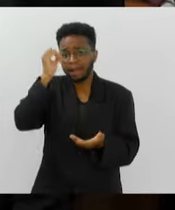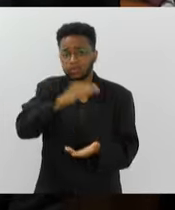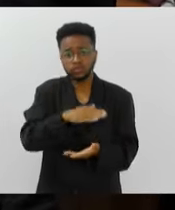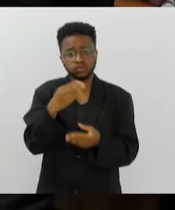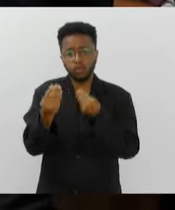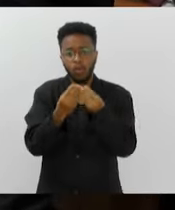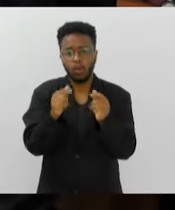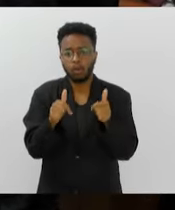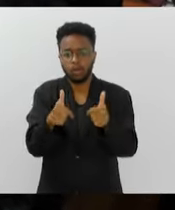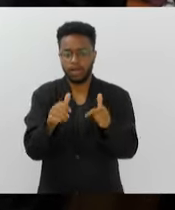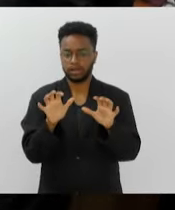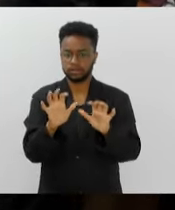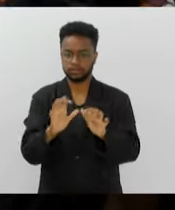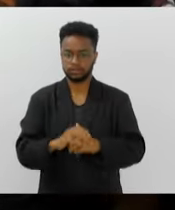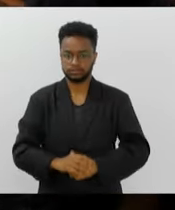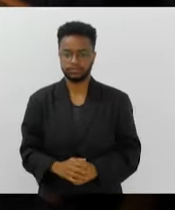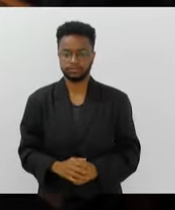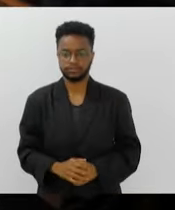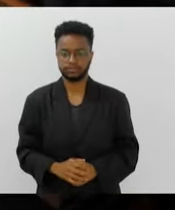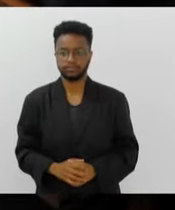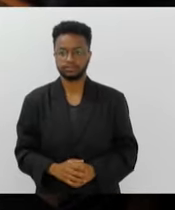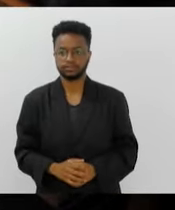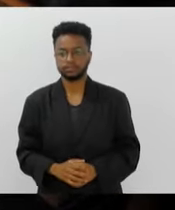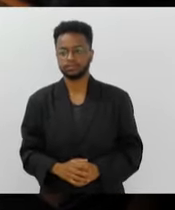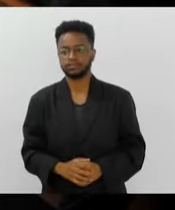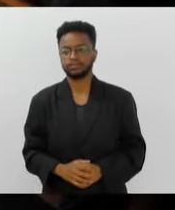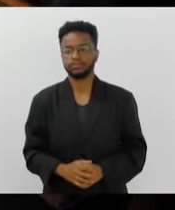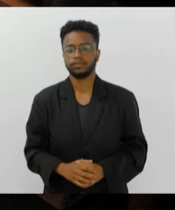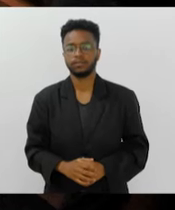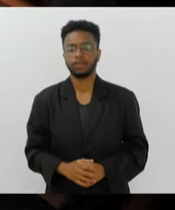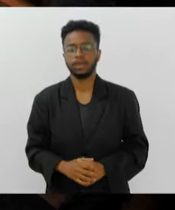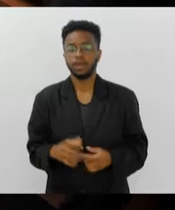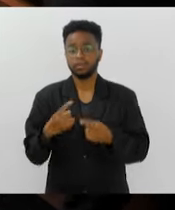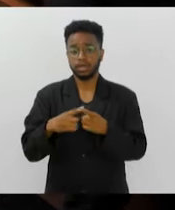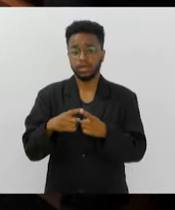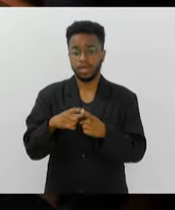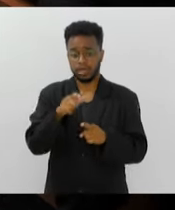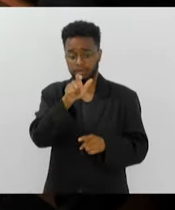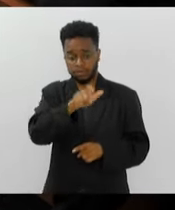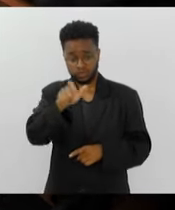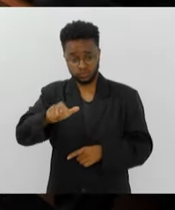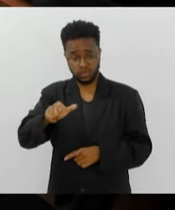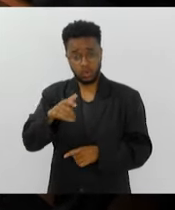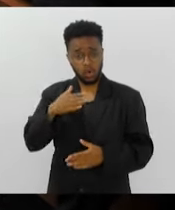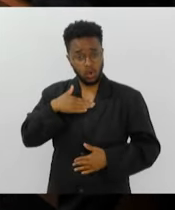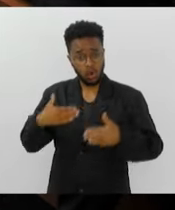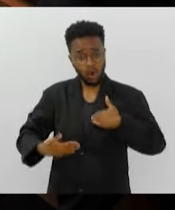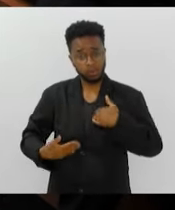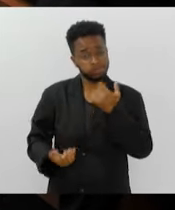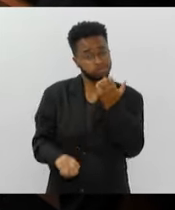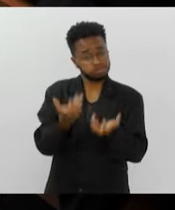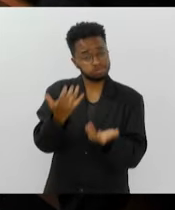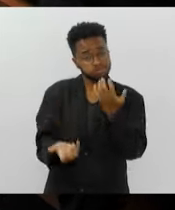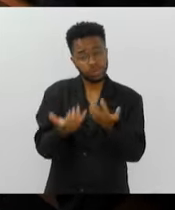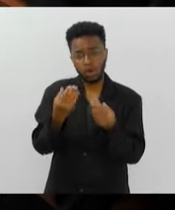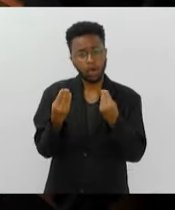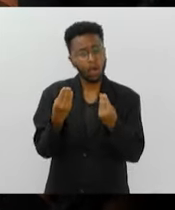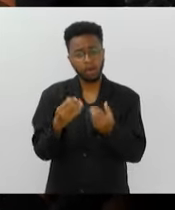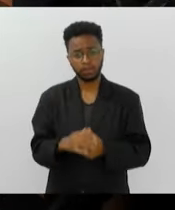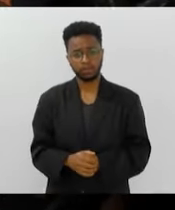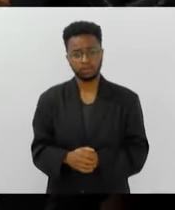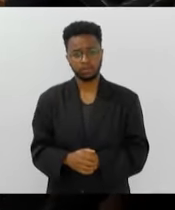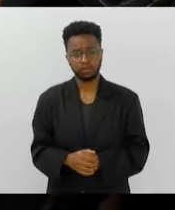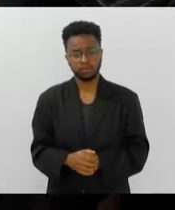dessas deputado Carlos mechar incinerar corpos que foram destroçados já